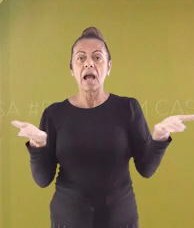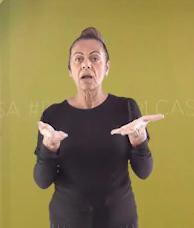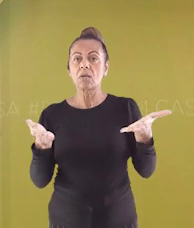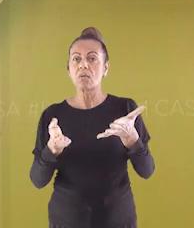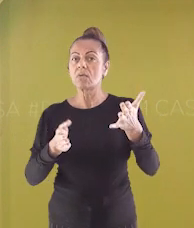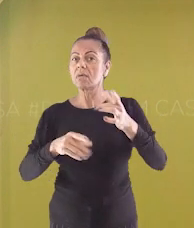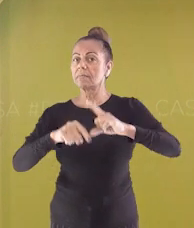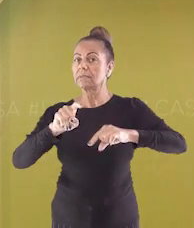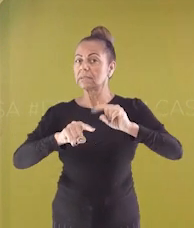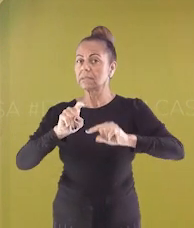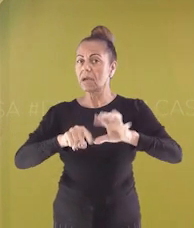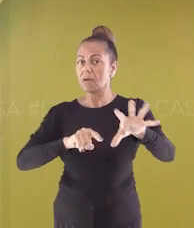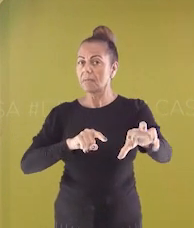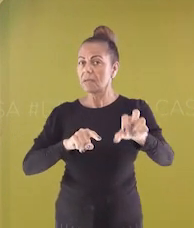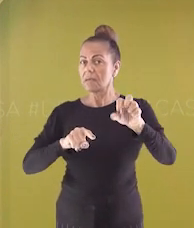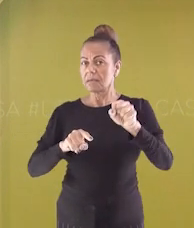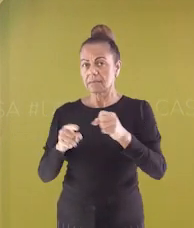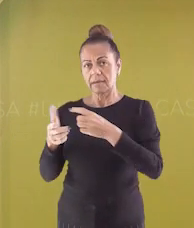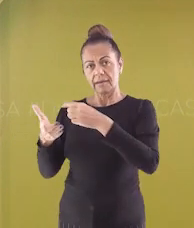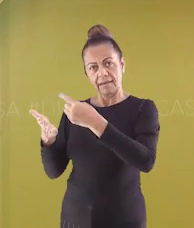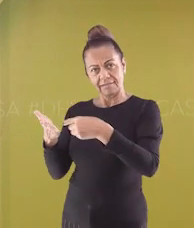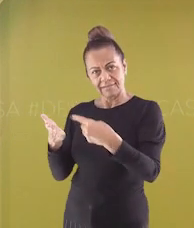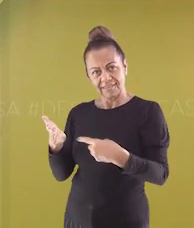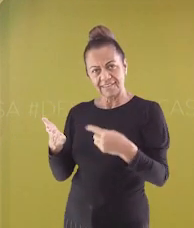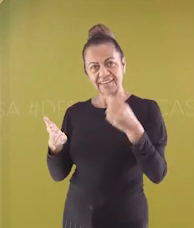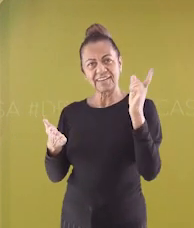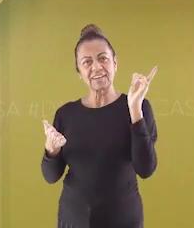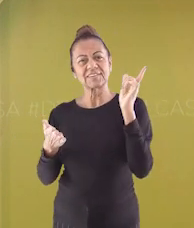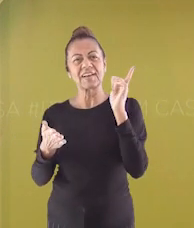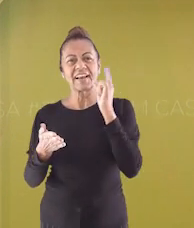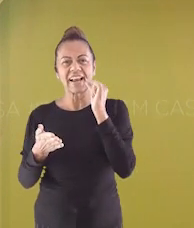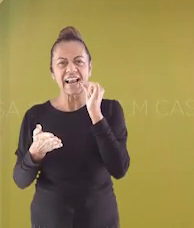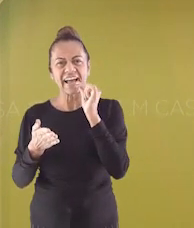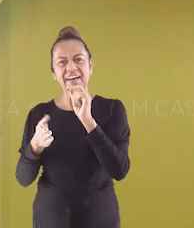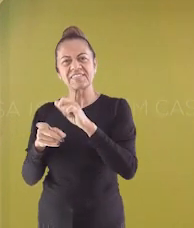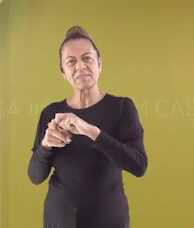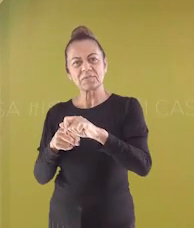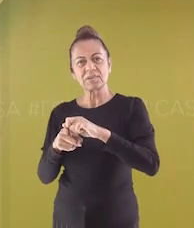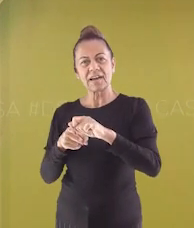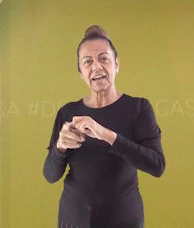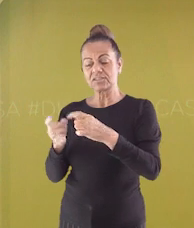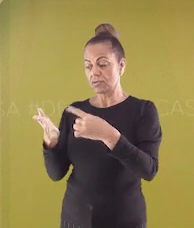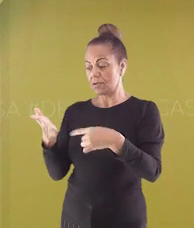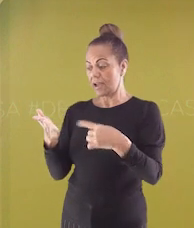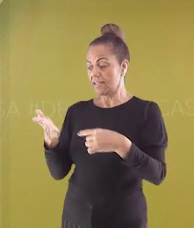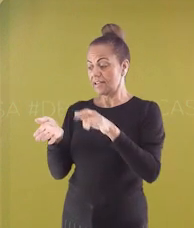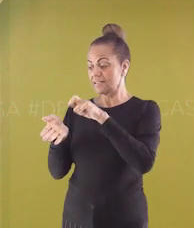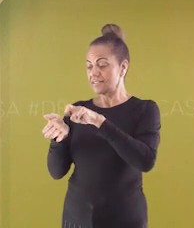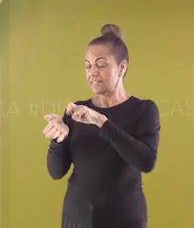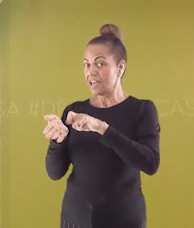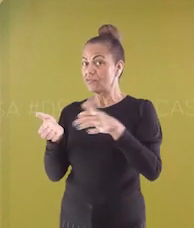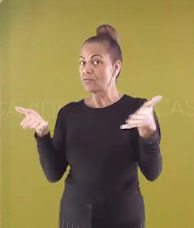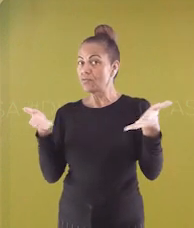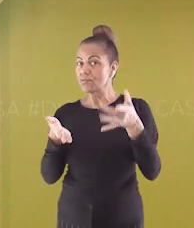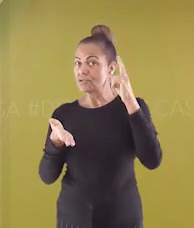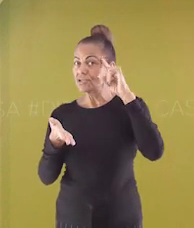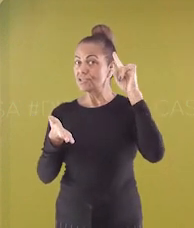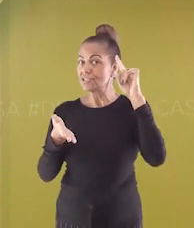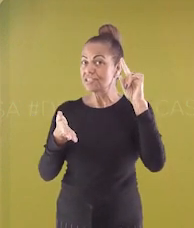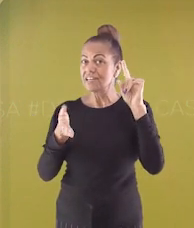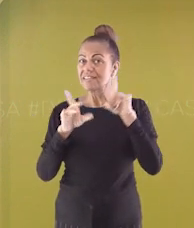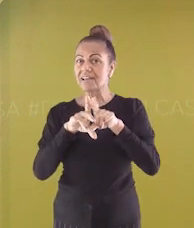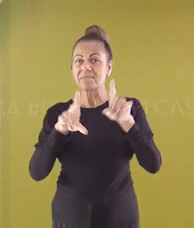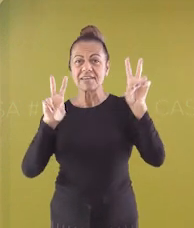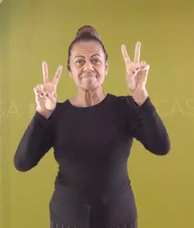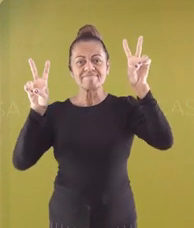estudante. Pegue o seu material, caderno, lápis e borracha. Escreva no seu caderno de ciências a